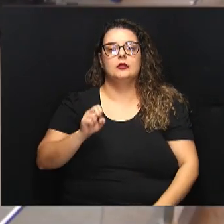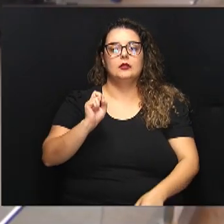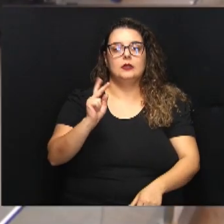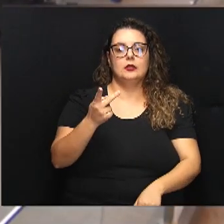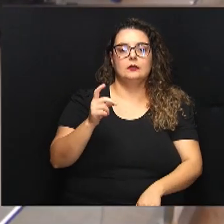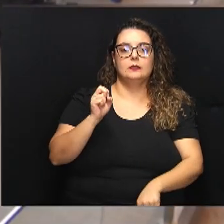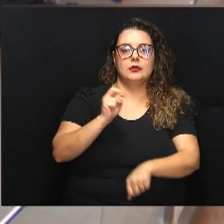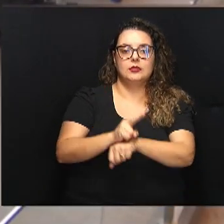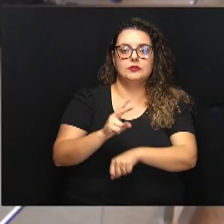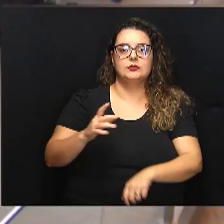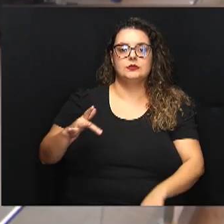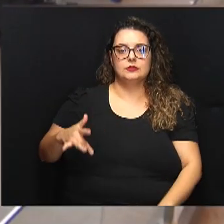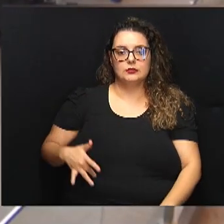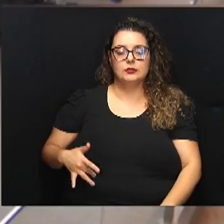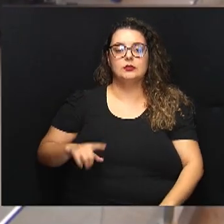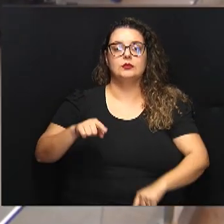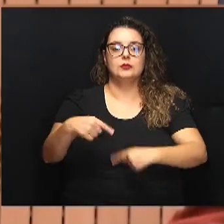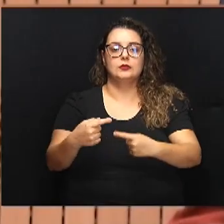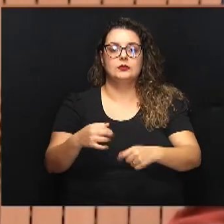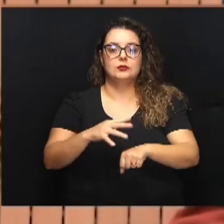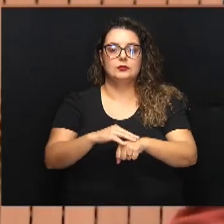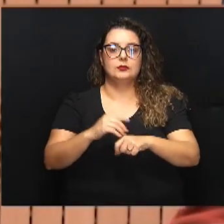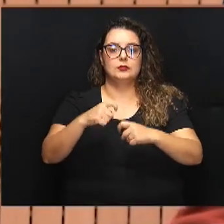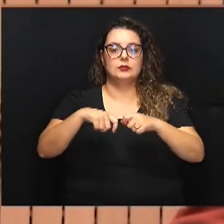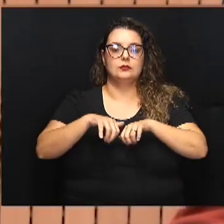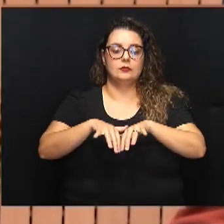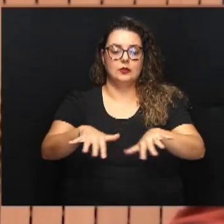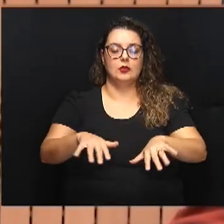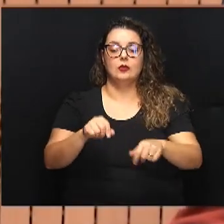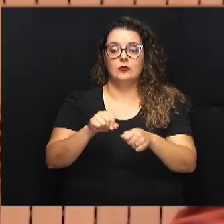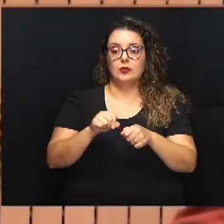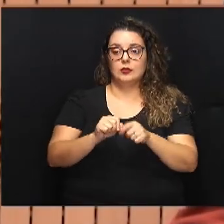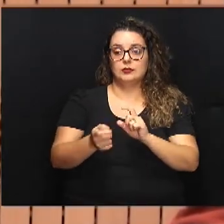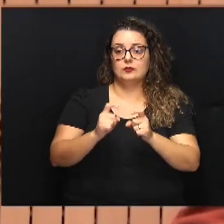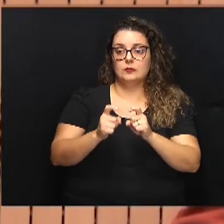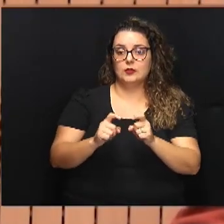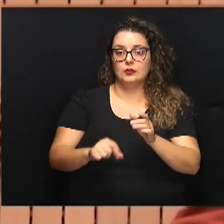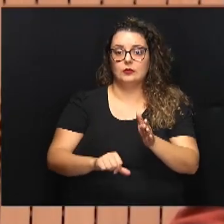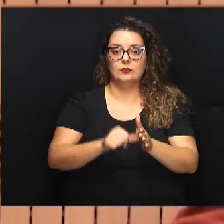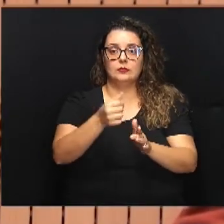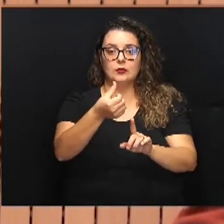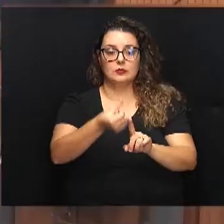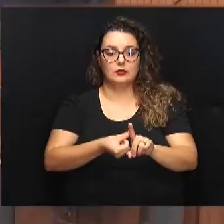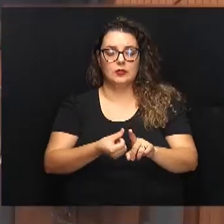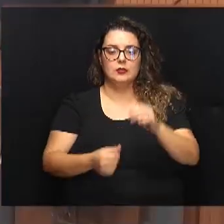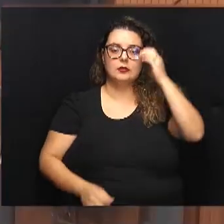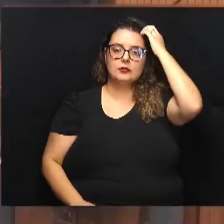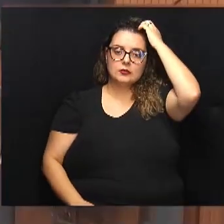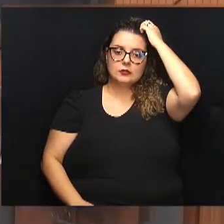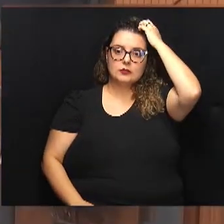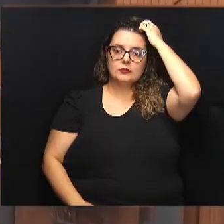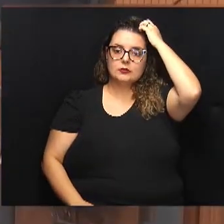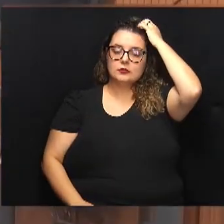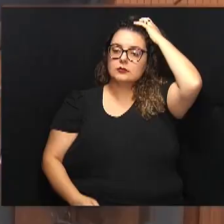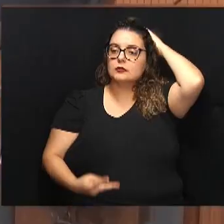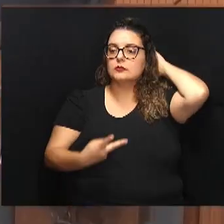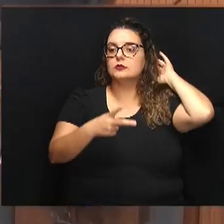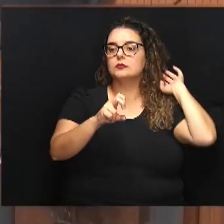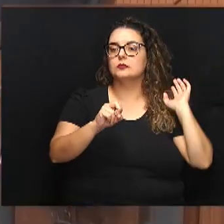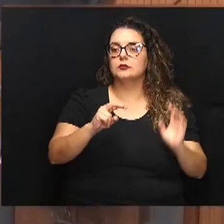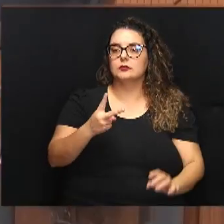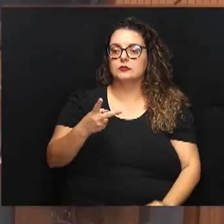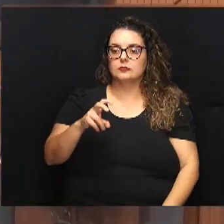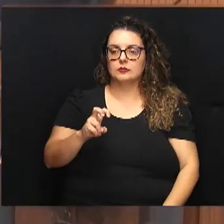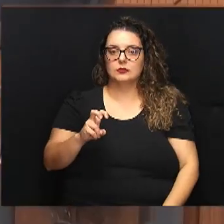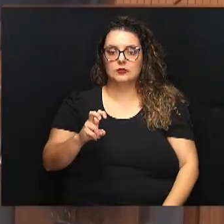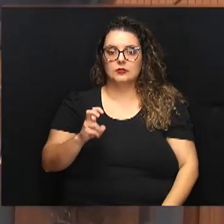outras infecções sexualmente transmissíveis realizou uma reunião no primeiro semestre de 2025. No